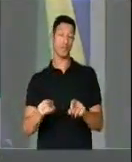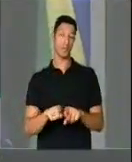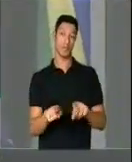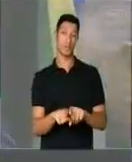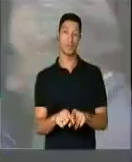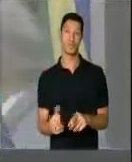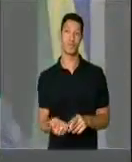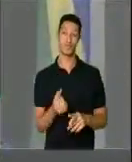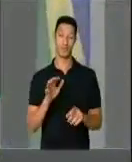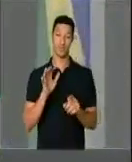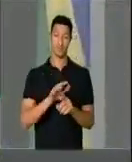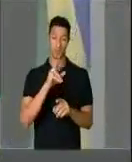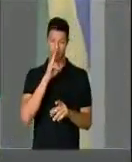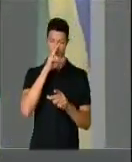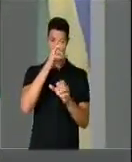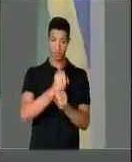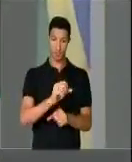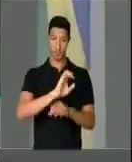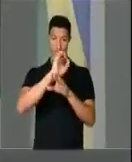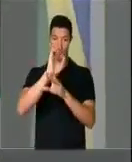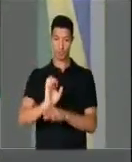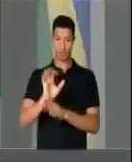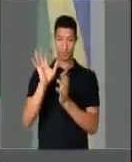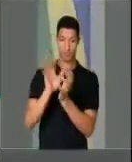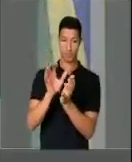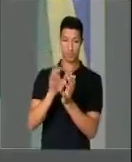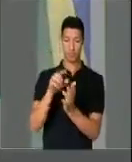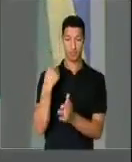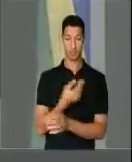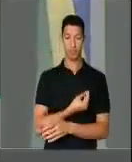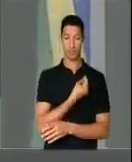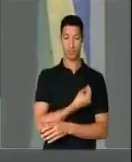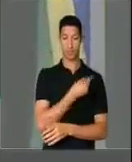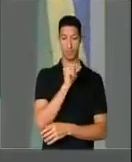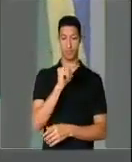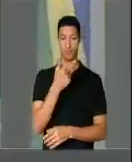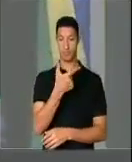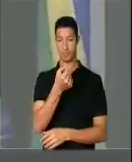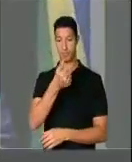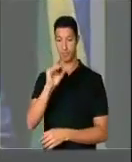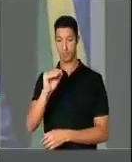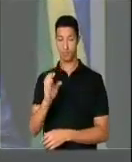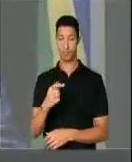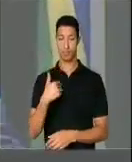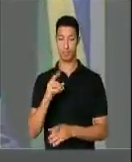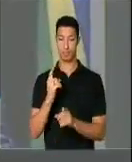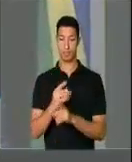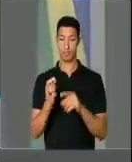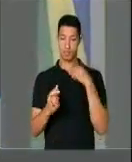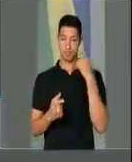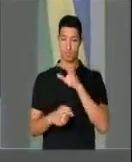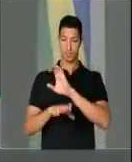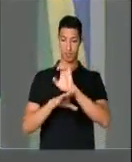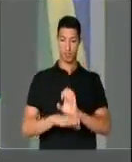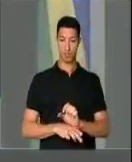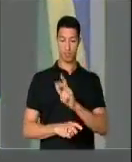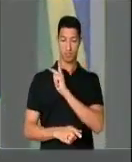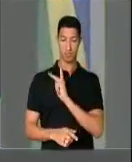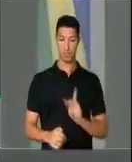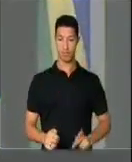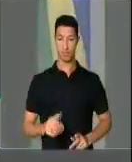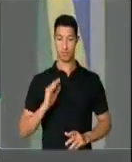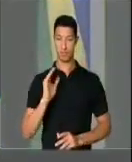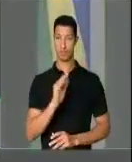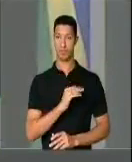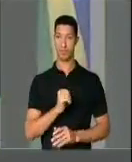também impactou fortemente o estado de Pernambuco. Nós vivenciamos isso em 2010. Eu, enquanto deputado estadual, fui presidente